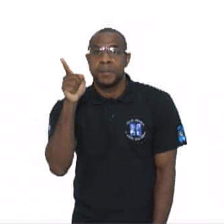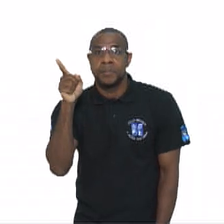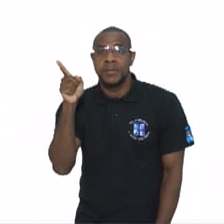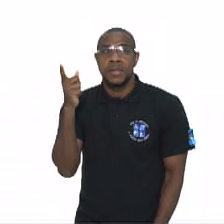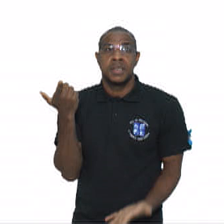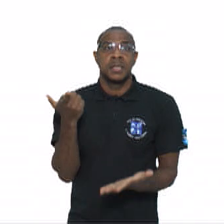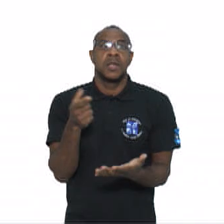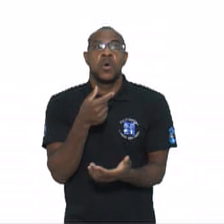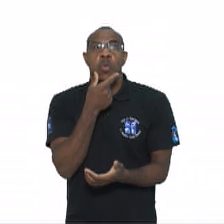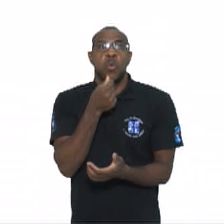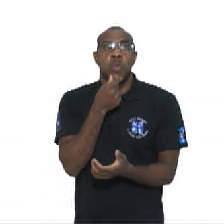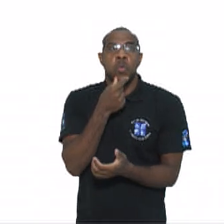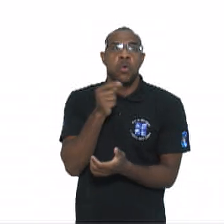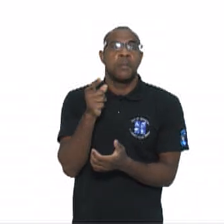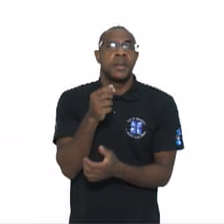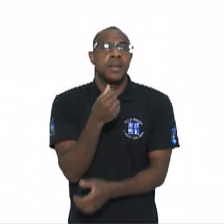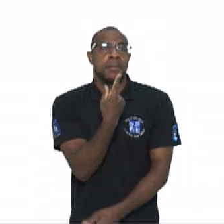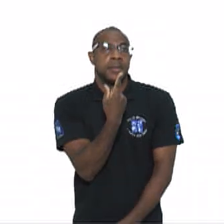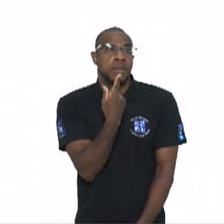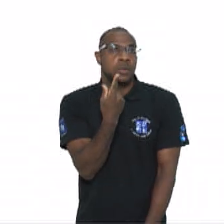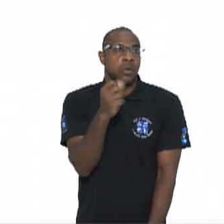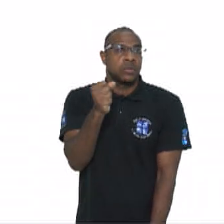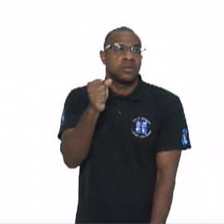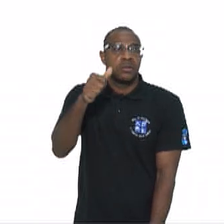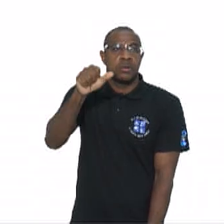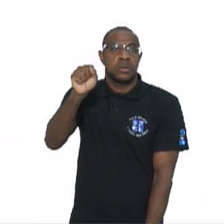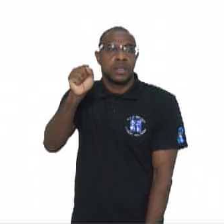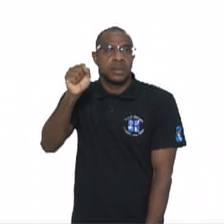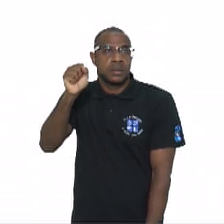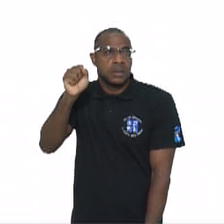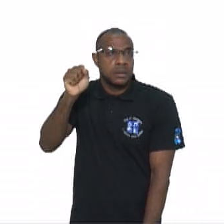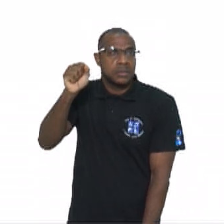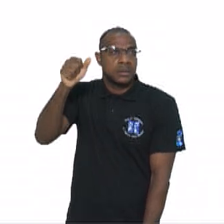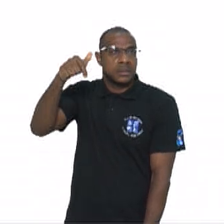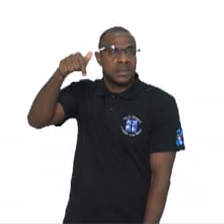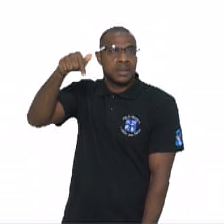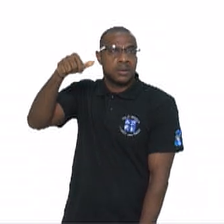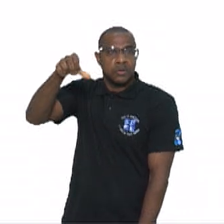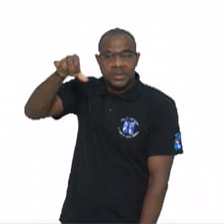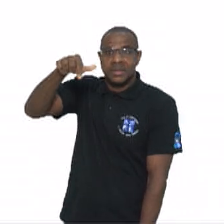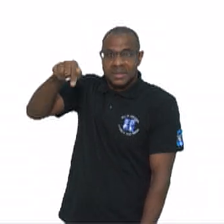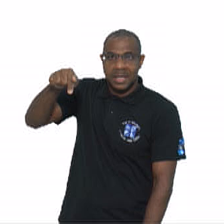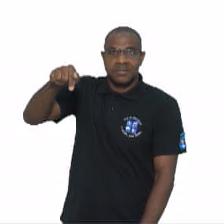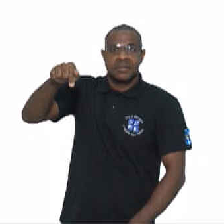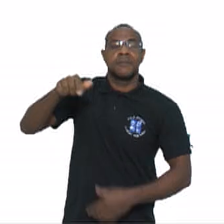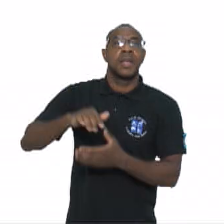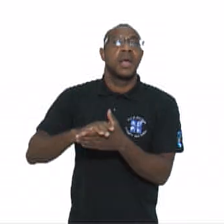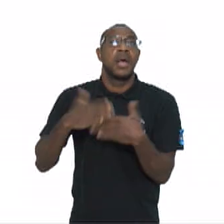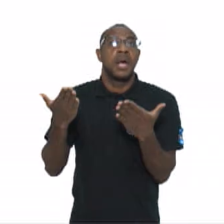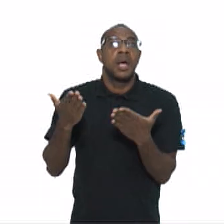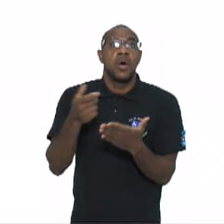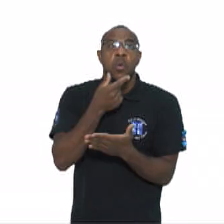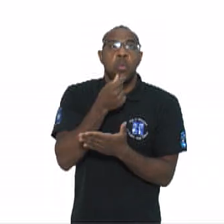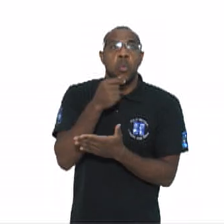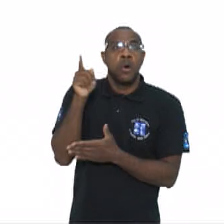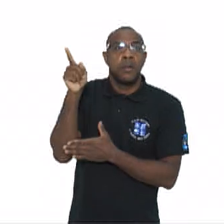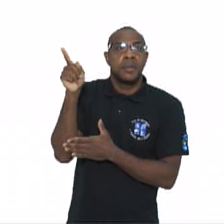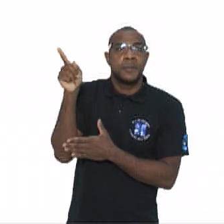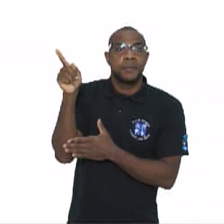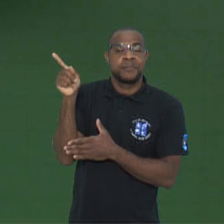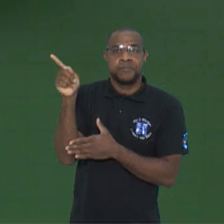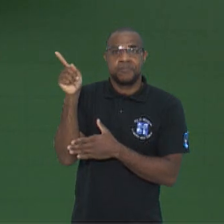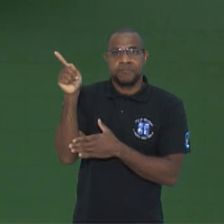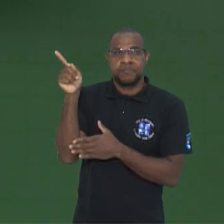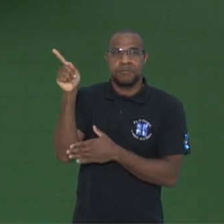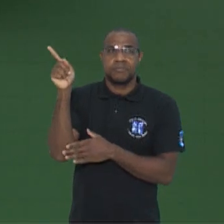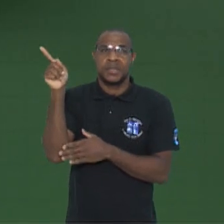o suíço Matthias Surkenbringer, ele conquistou o Aconcagua, que é o ponto mais alto das Américas,